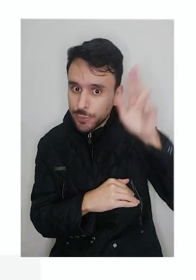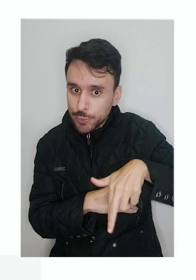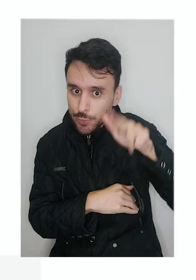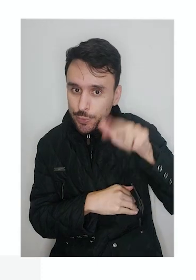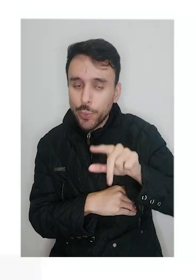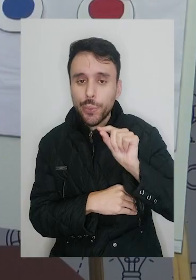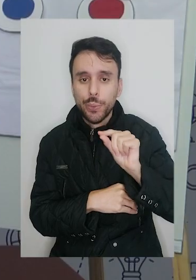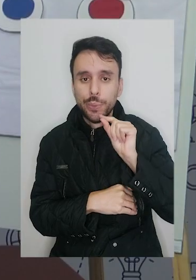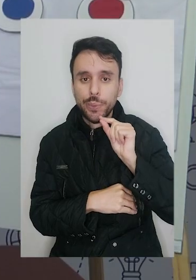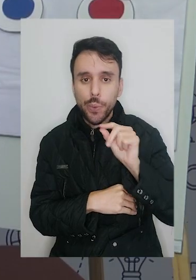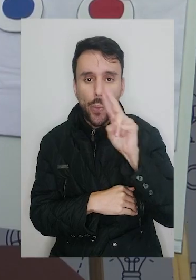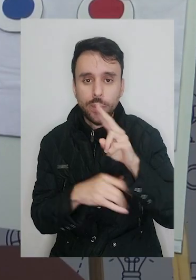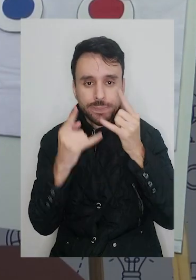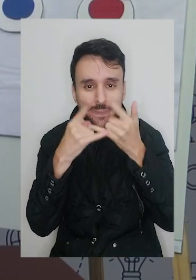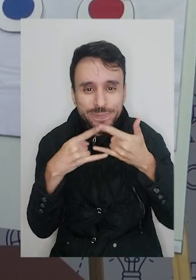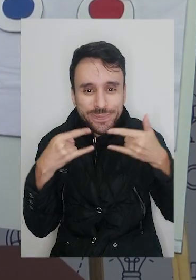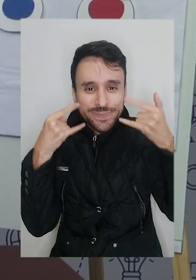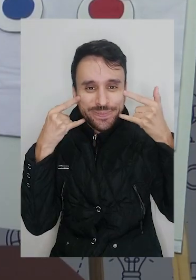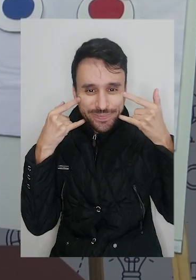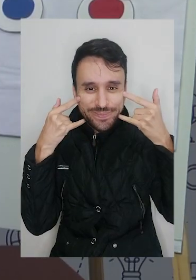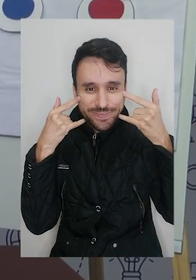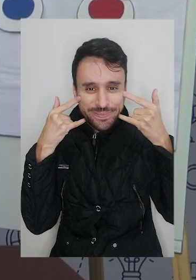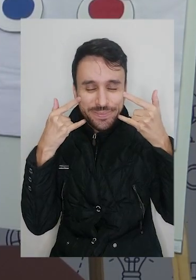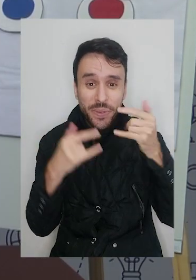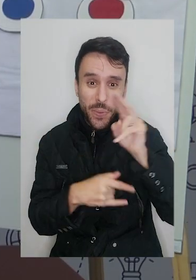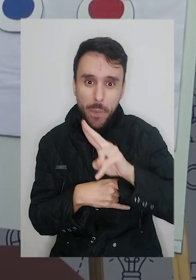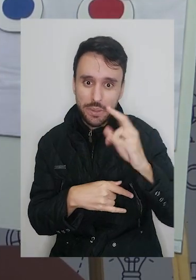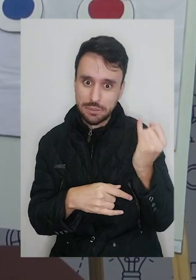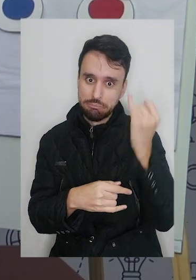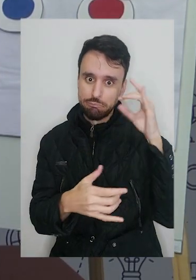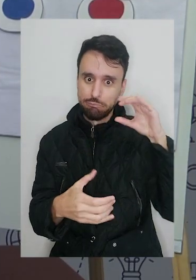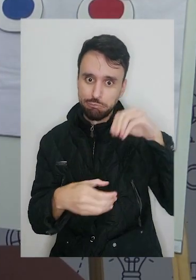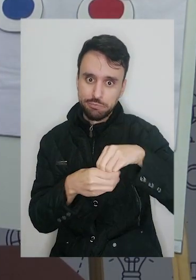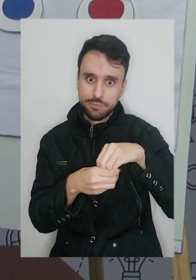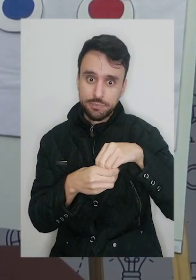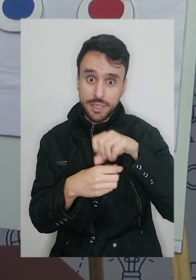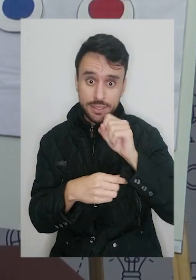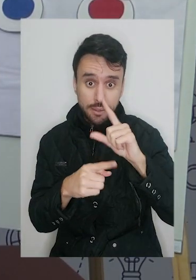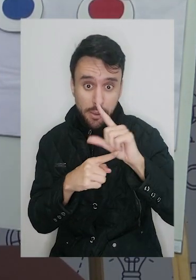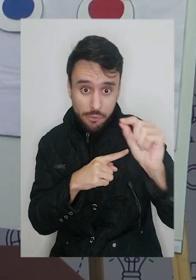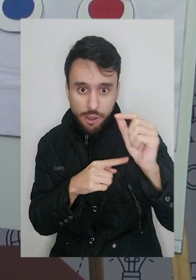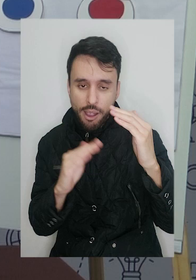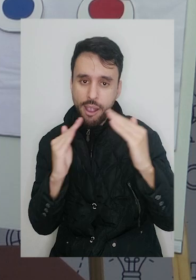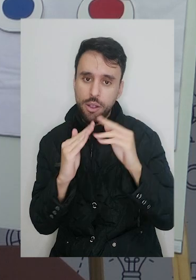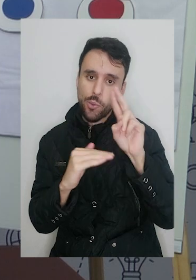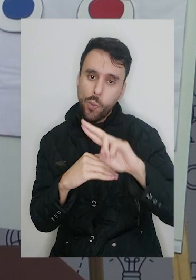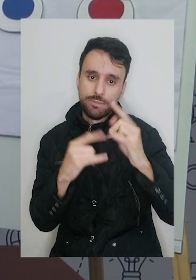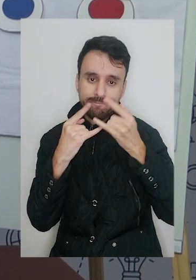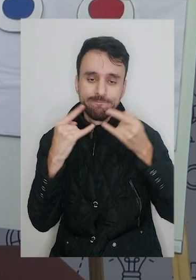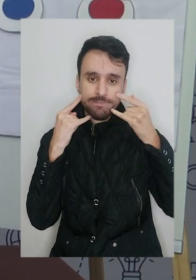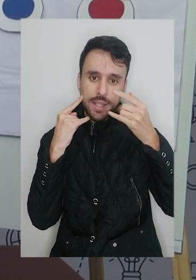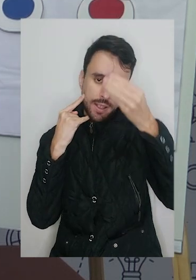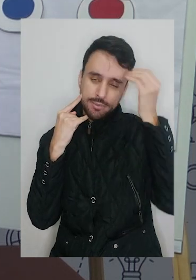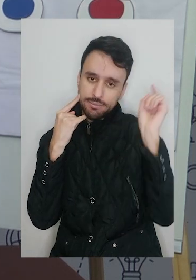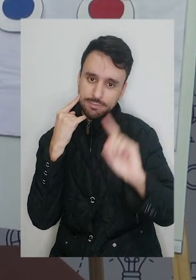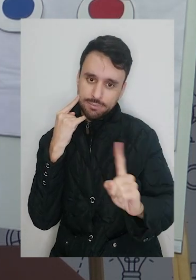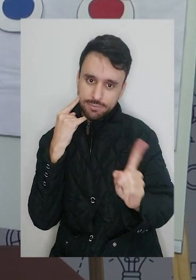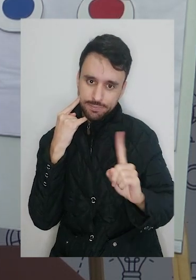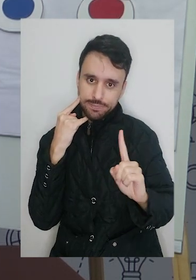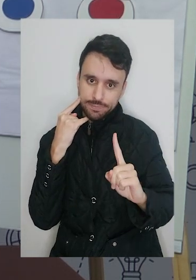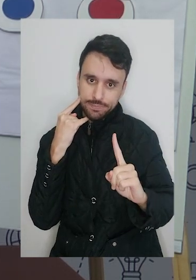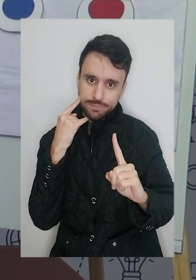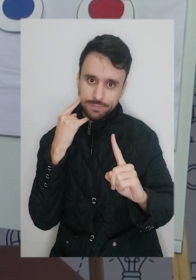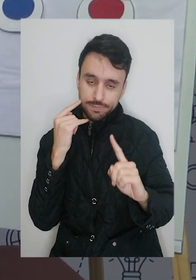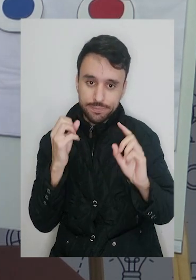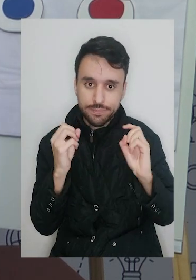esqueça de usar a máscara. É muito importante. Precisou sair de casa? Não esqueça da sua